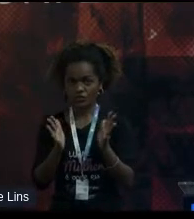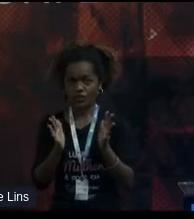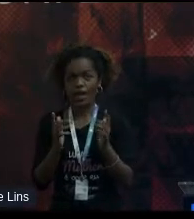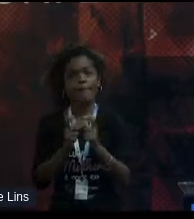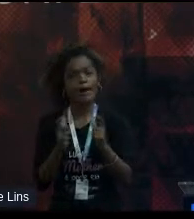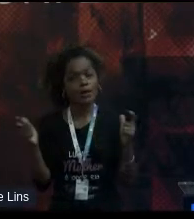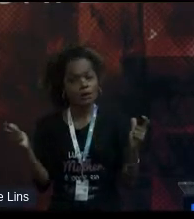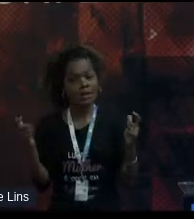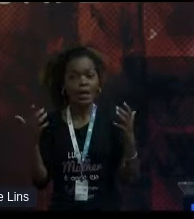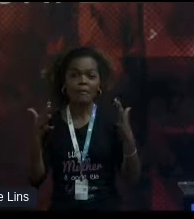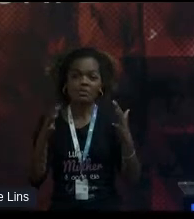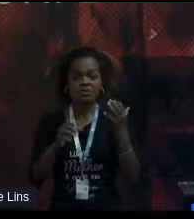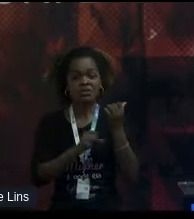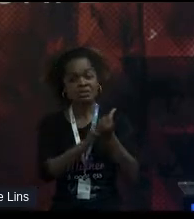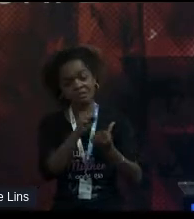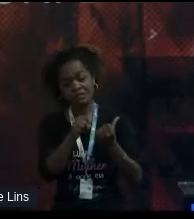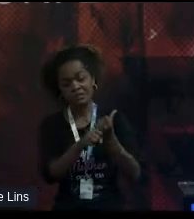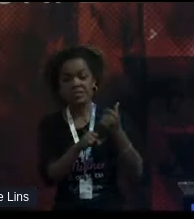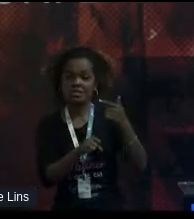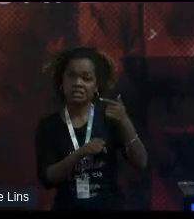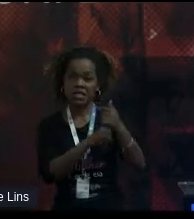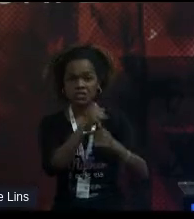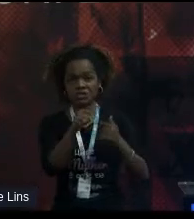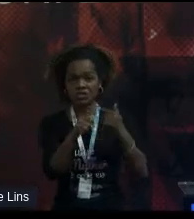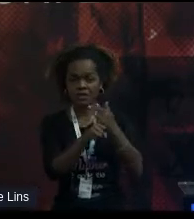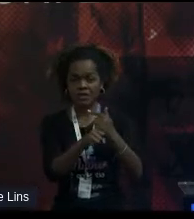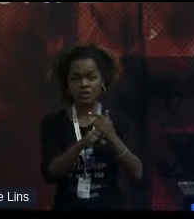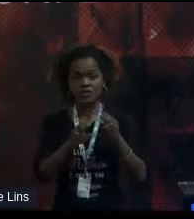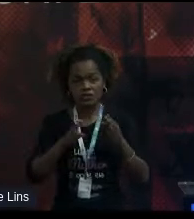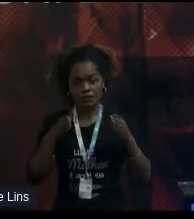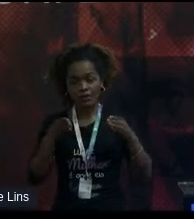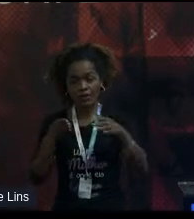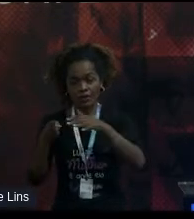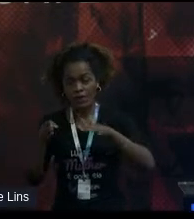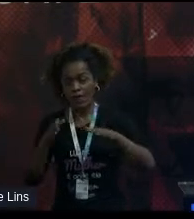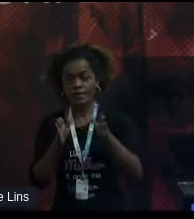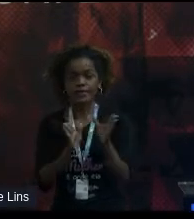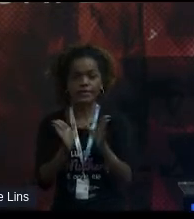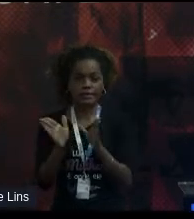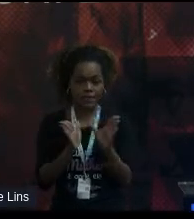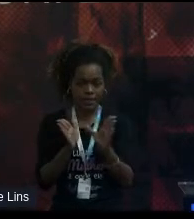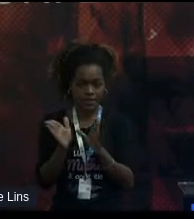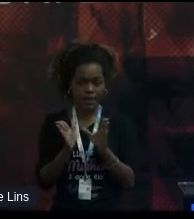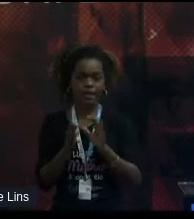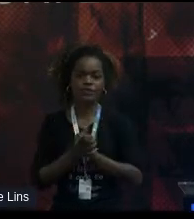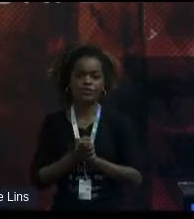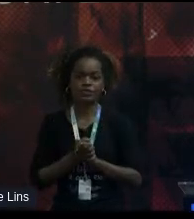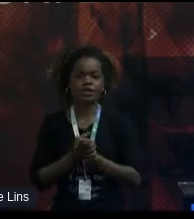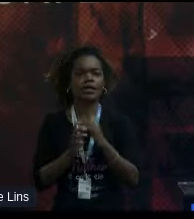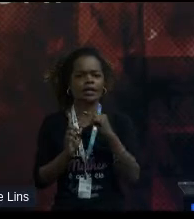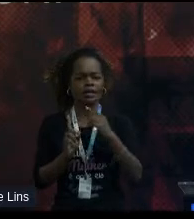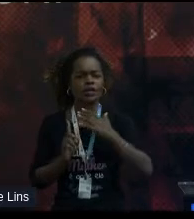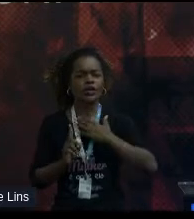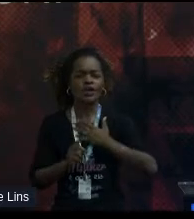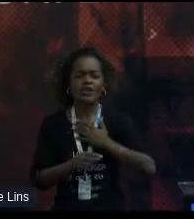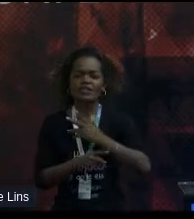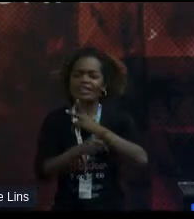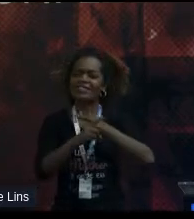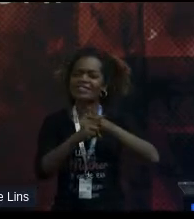últimos 6, 7 anos, especificamente com acessibilidade. E é um grande amante aí de séries